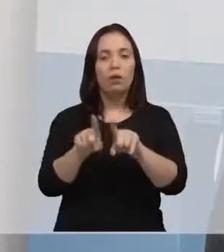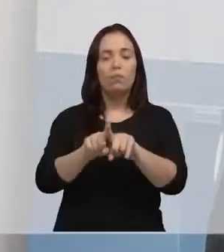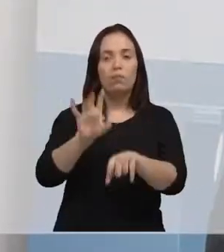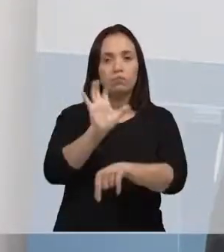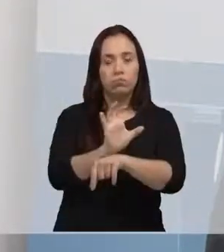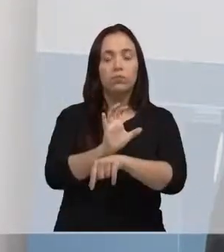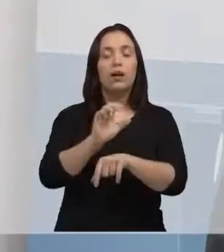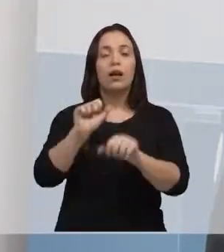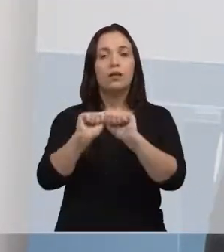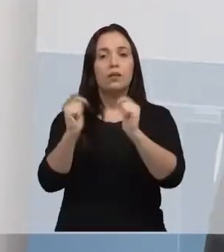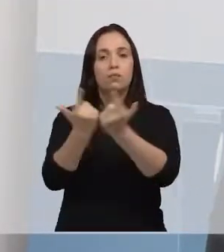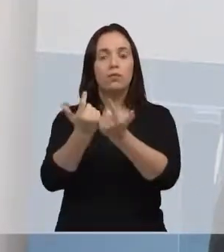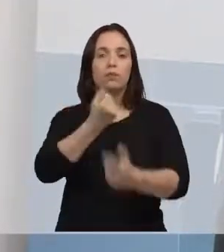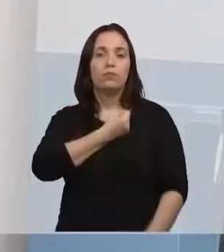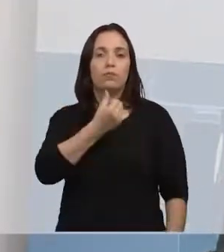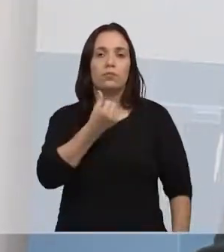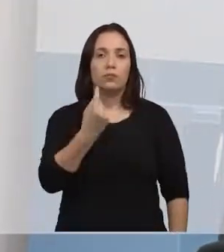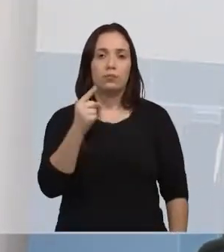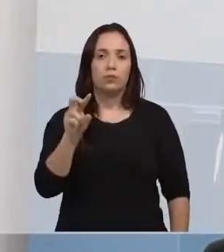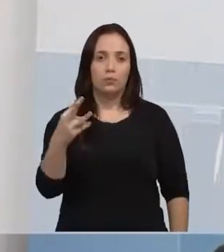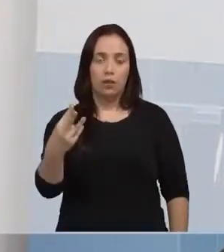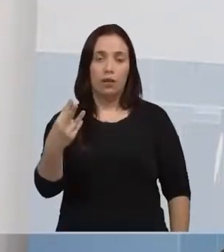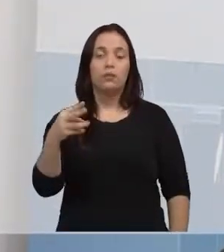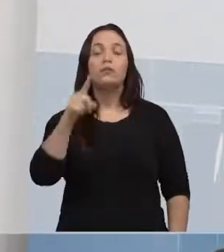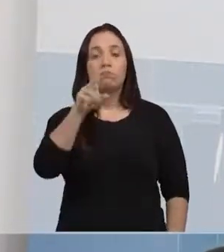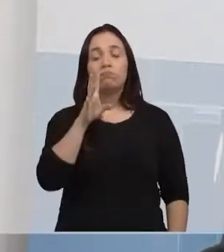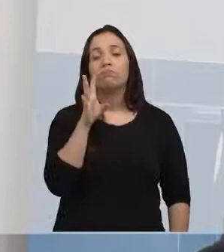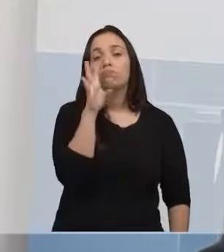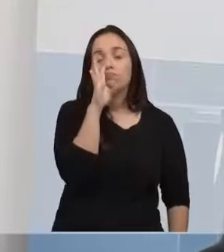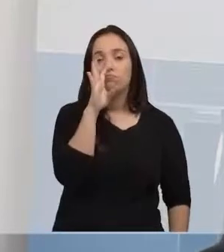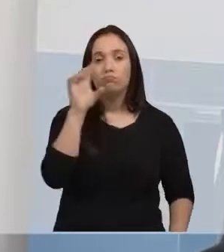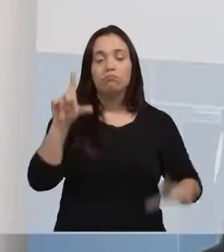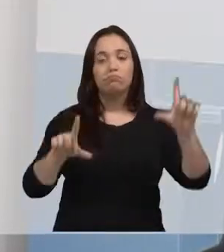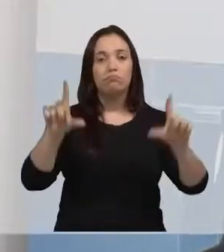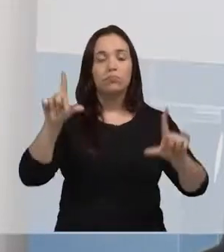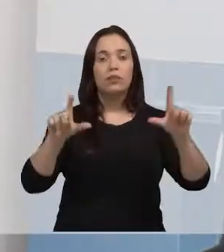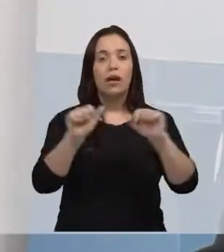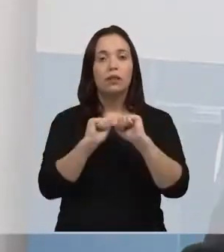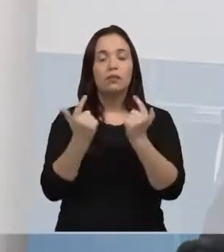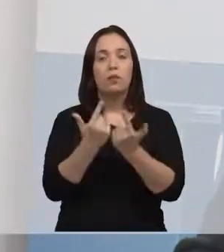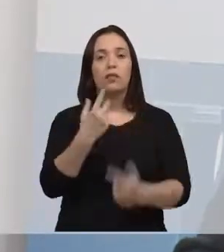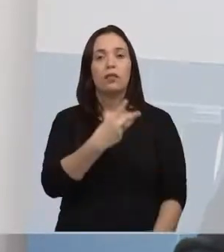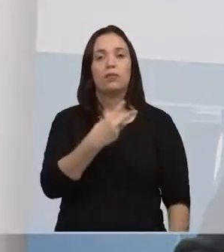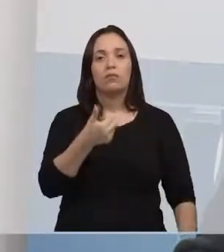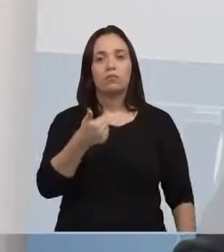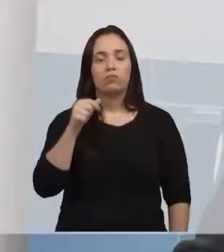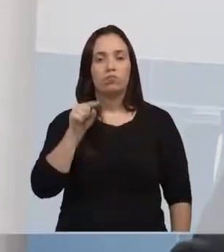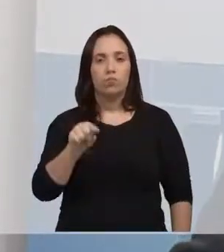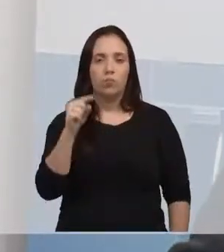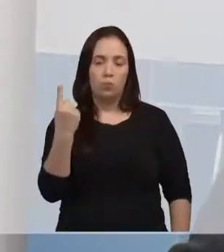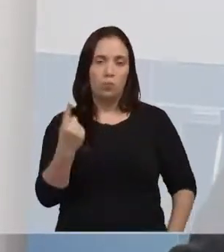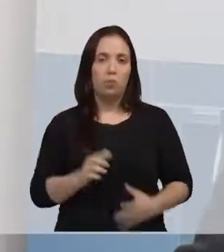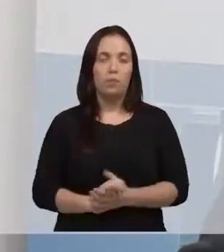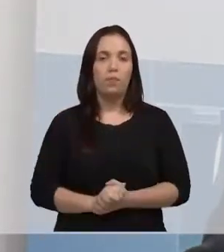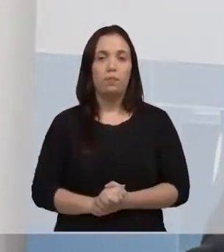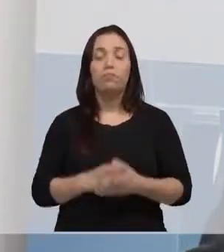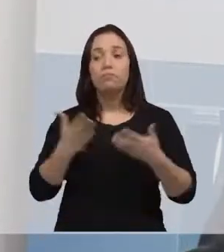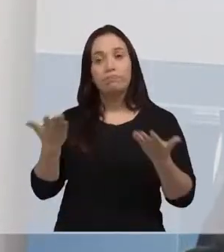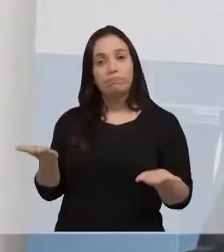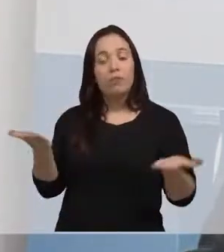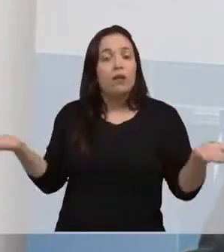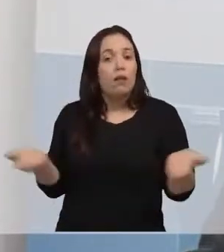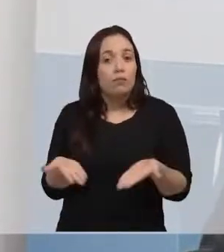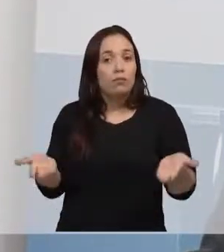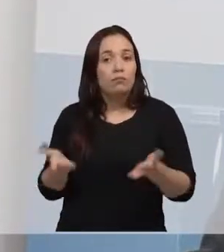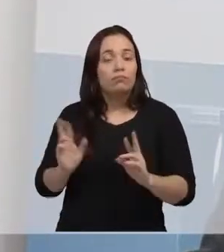na sua TV Assembleia, canal 61.3. Você assiste também esse programa na TV Assembleia, canal 31.1. Dito isso, eu estou aqui